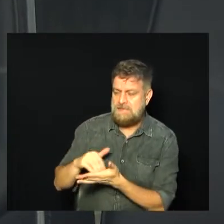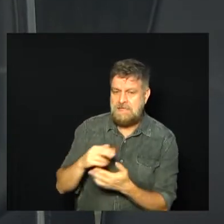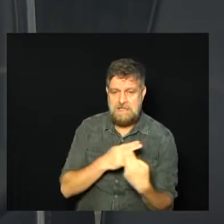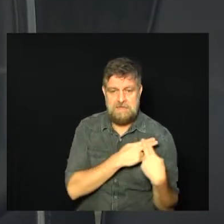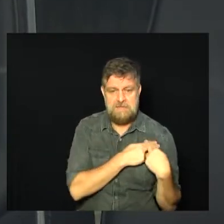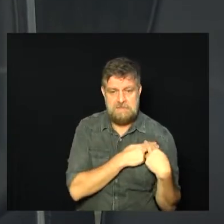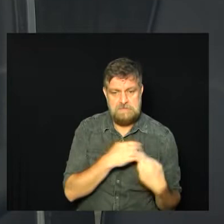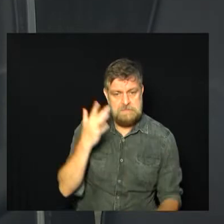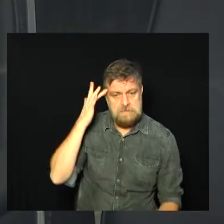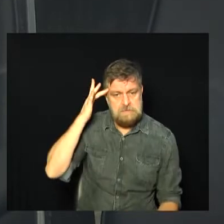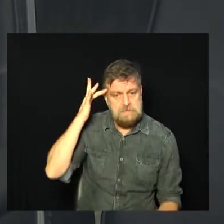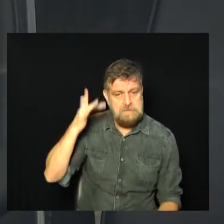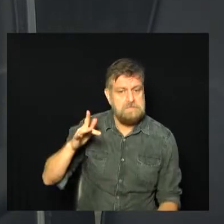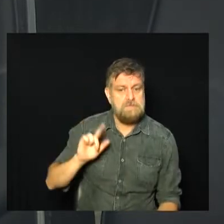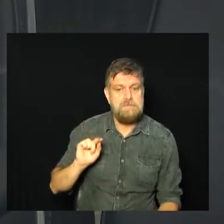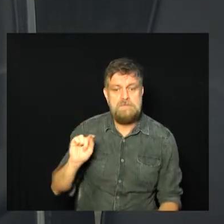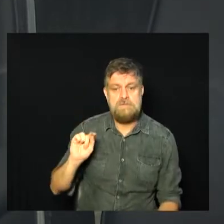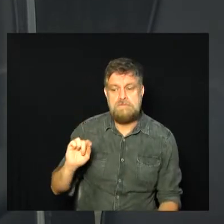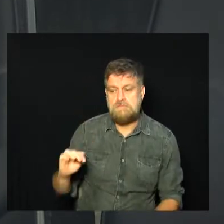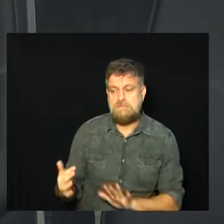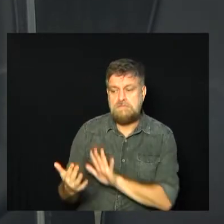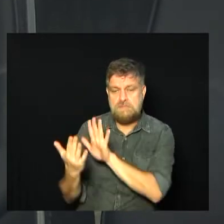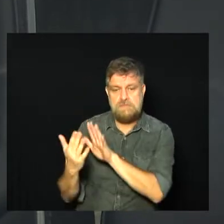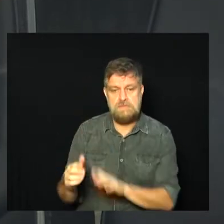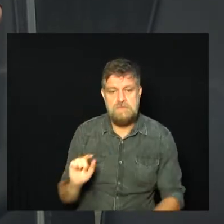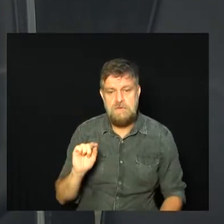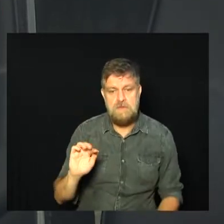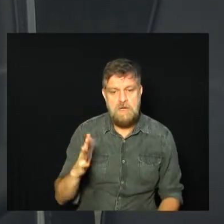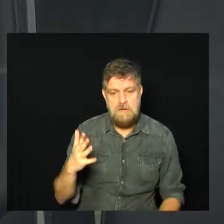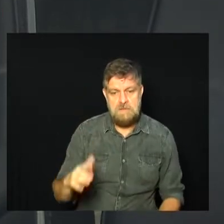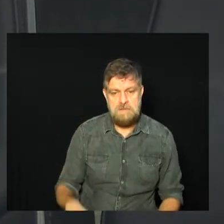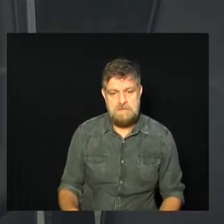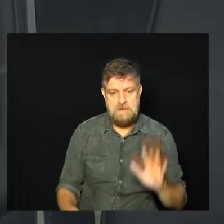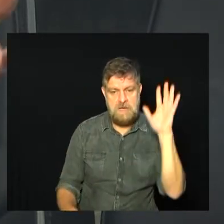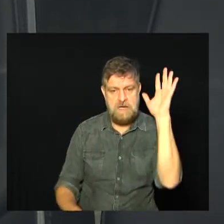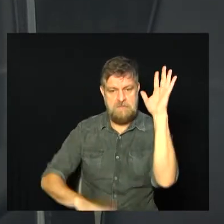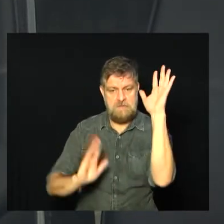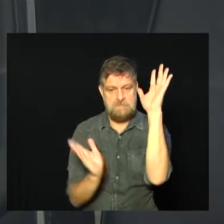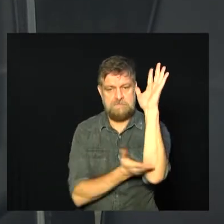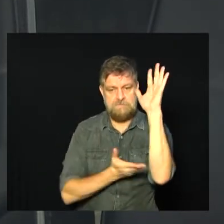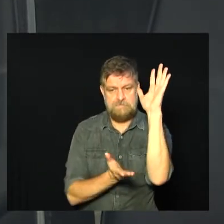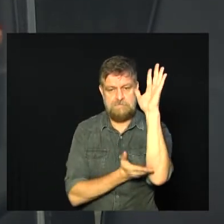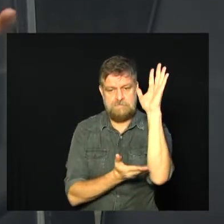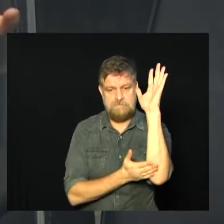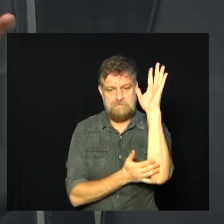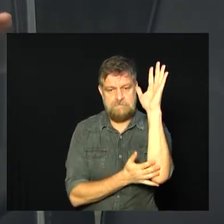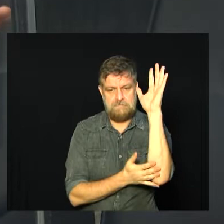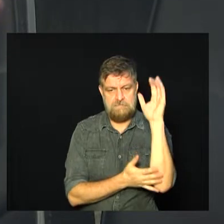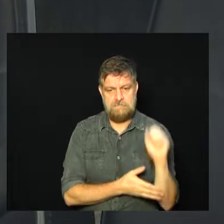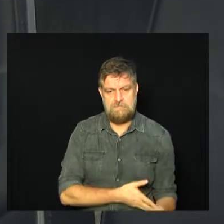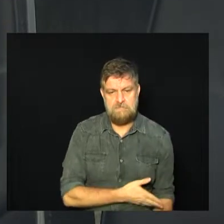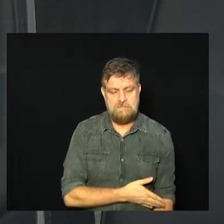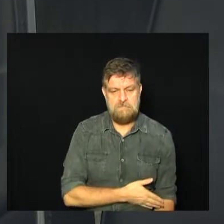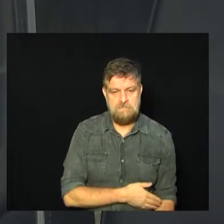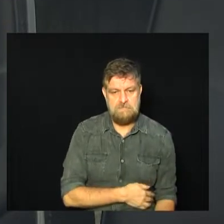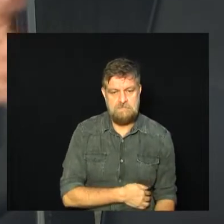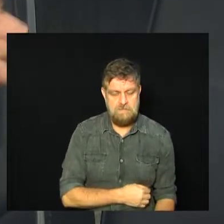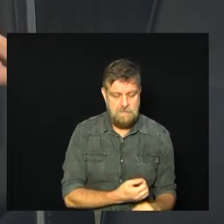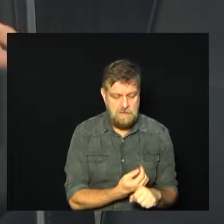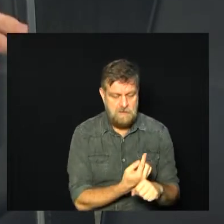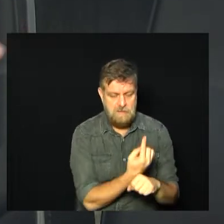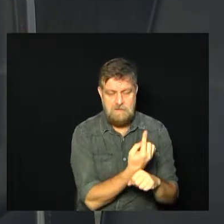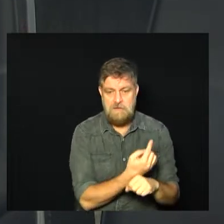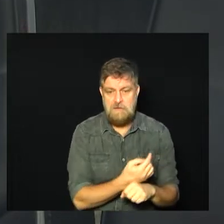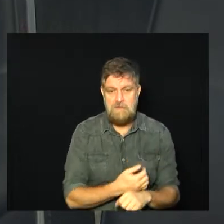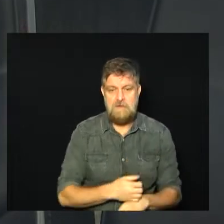qual foi a reação de todo mundo ali. O fato é que tiraram a árvore que estava e colocaram outra menor ainda, e o negócio continua